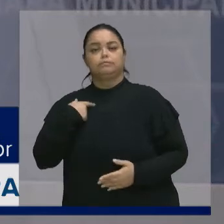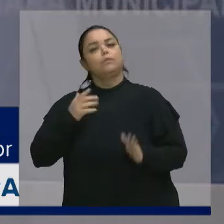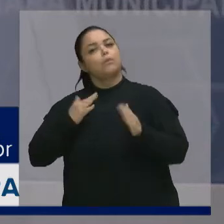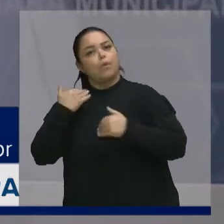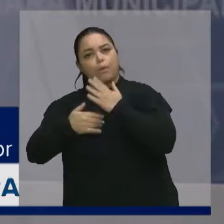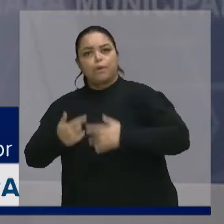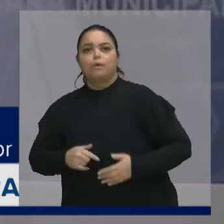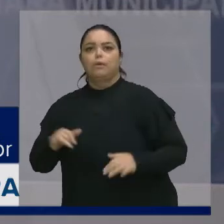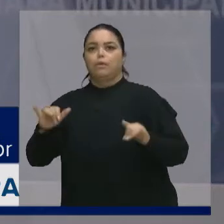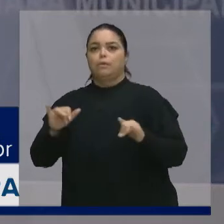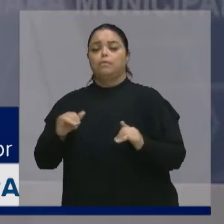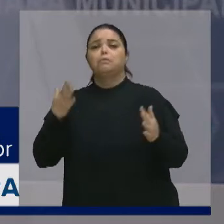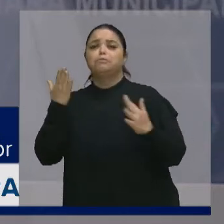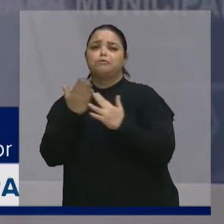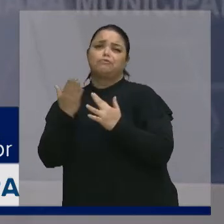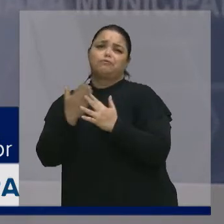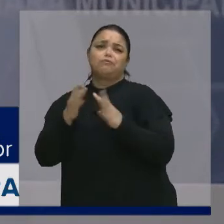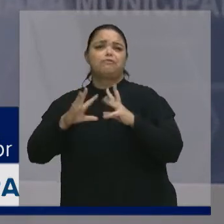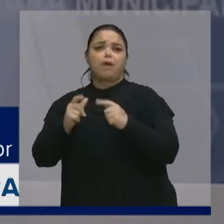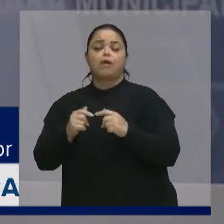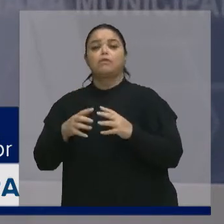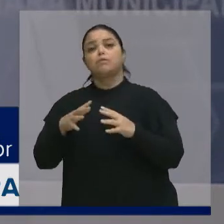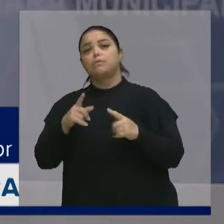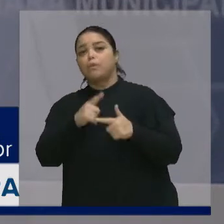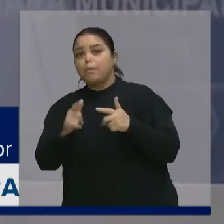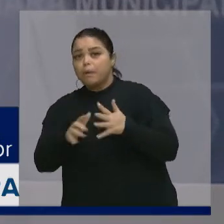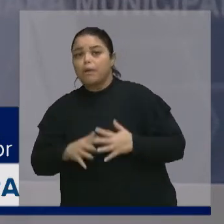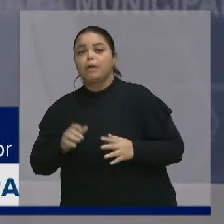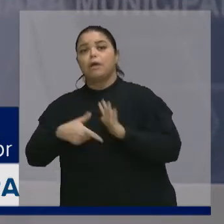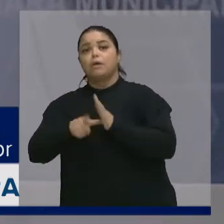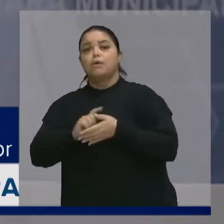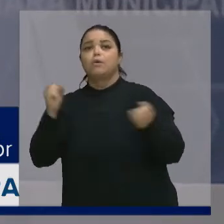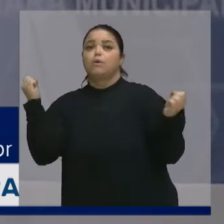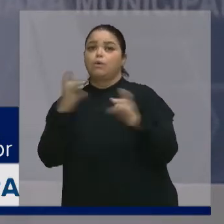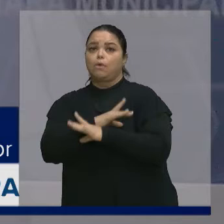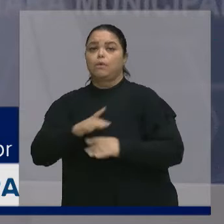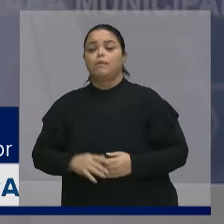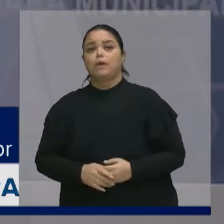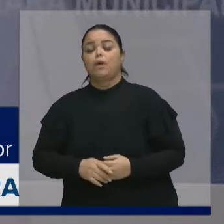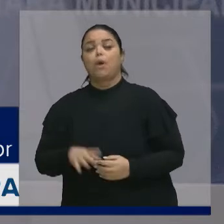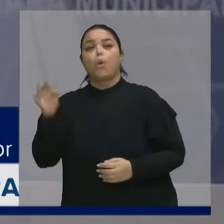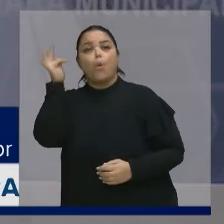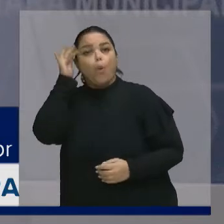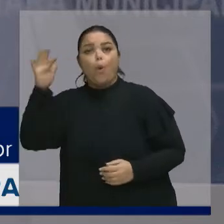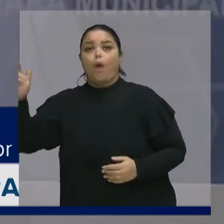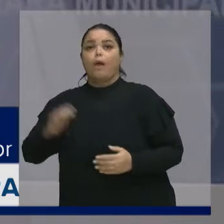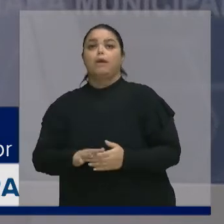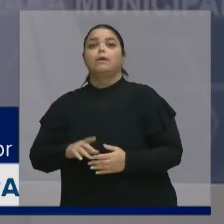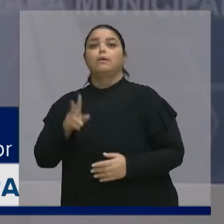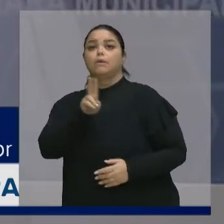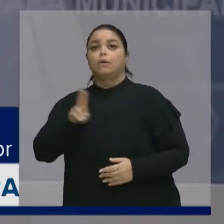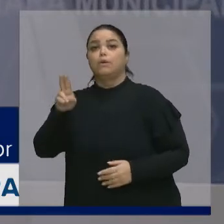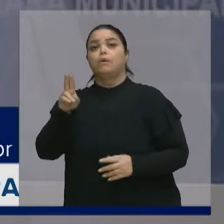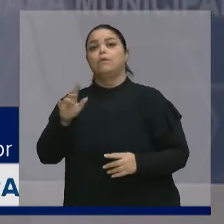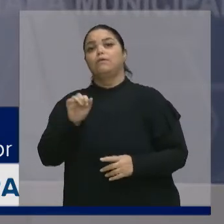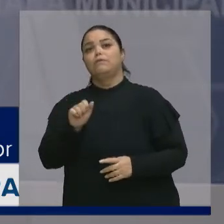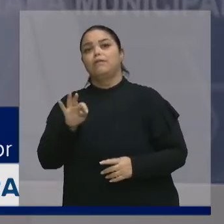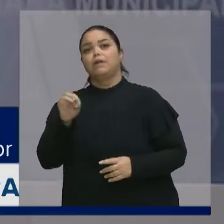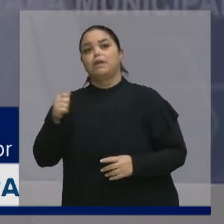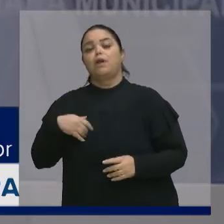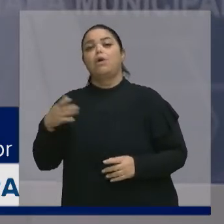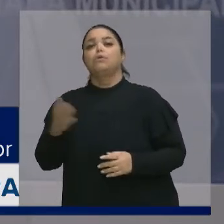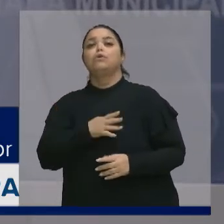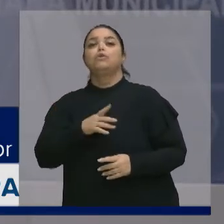sofreu interrupções. Antes de concluir o jornalismo, fez filosofia também pela Universidade Federal de Juiz de